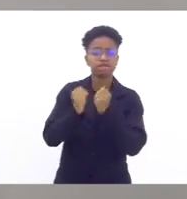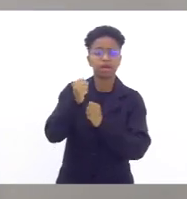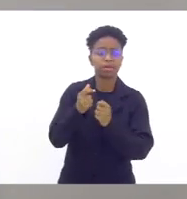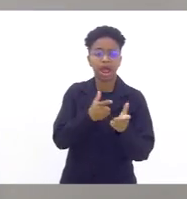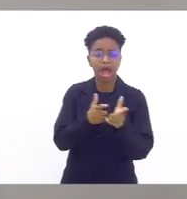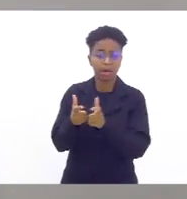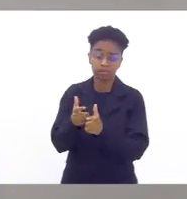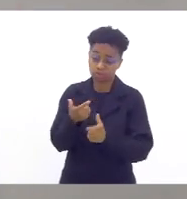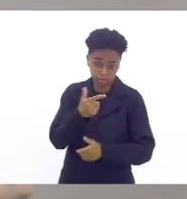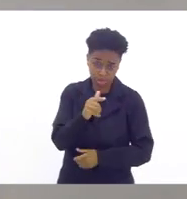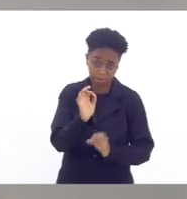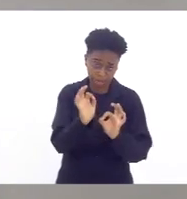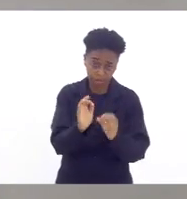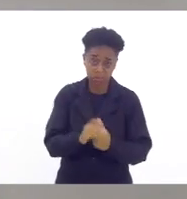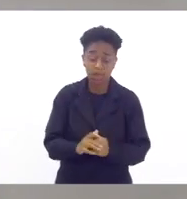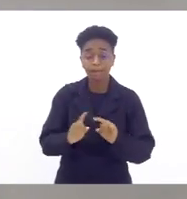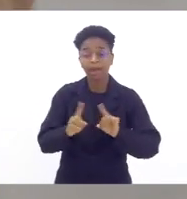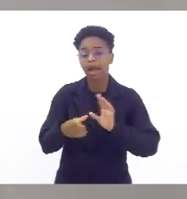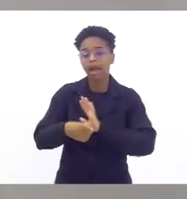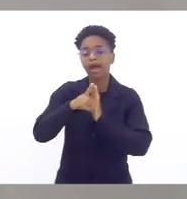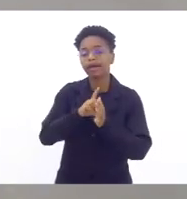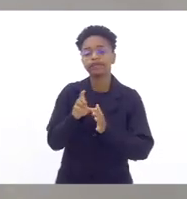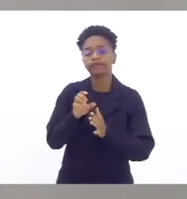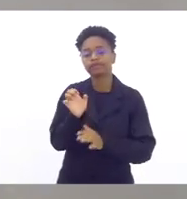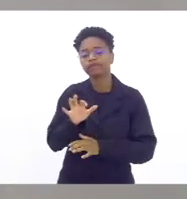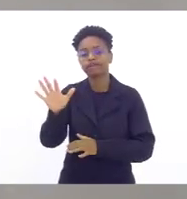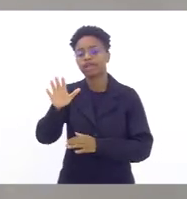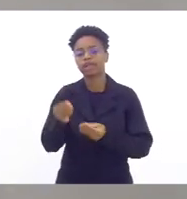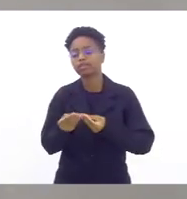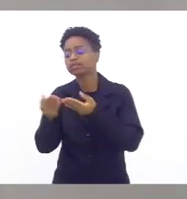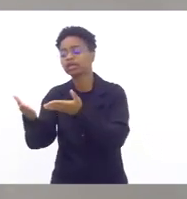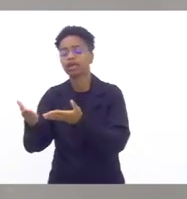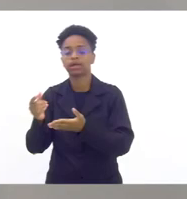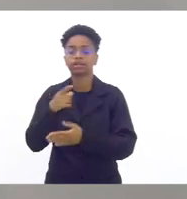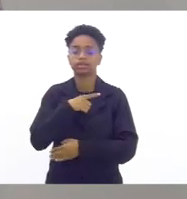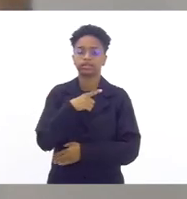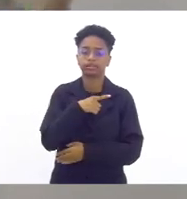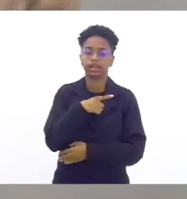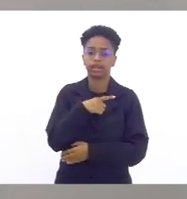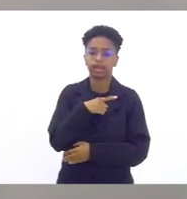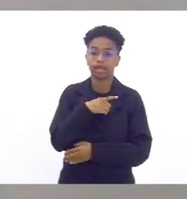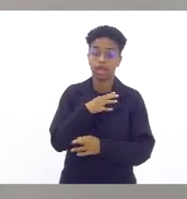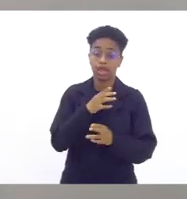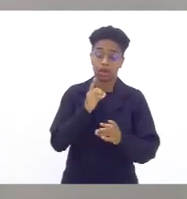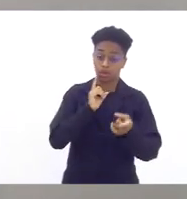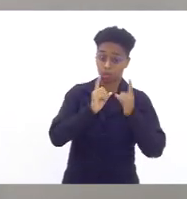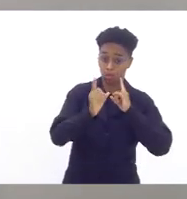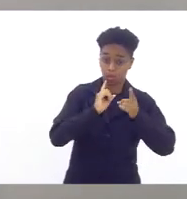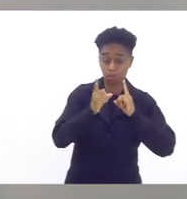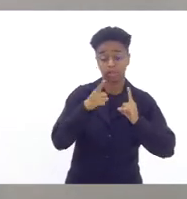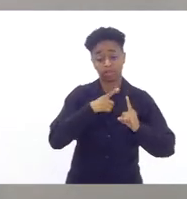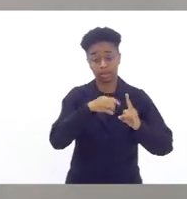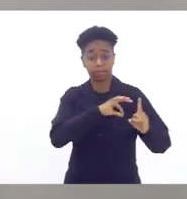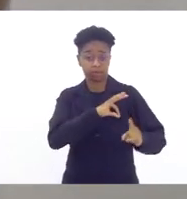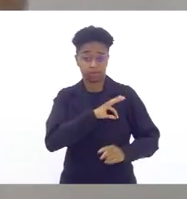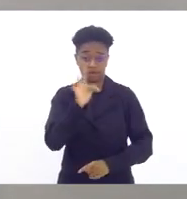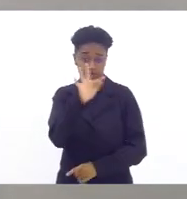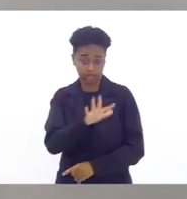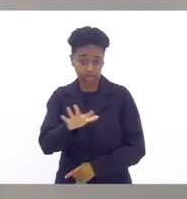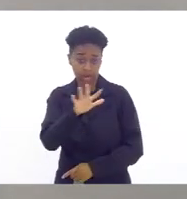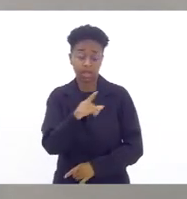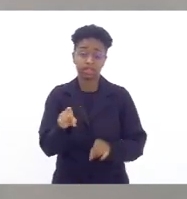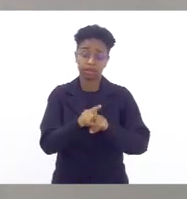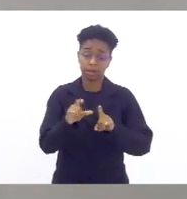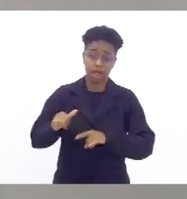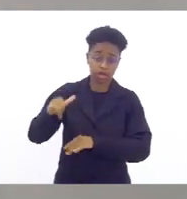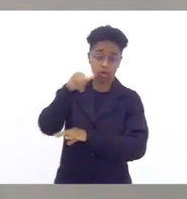não tem gente antes de chegar na favela passa pelo pela pela rodovia onde está a polícia federal chega pelo